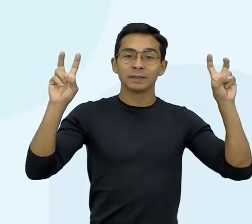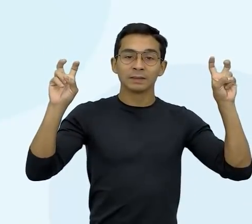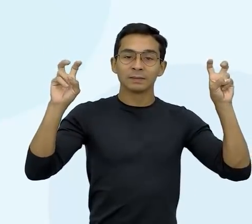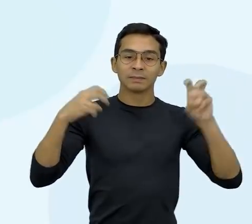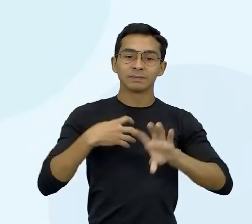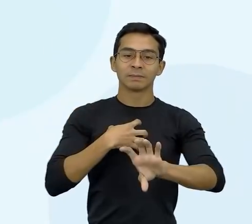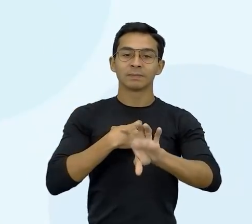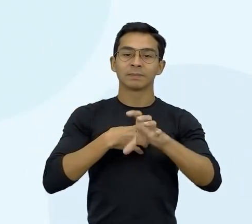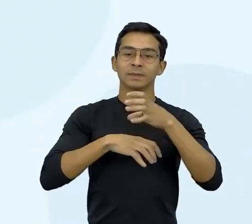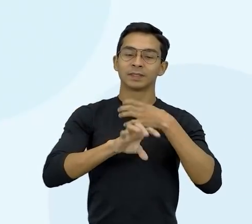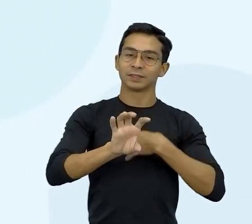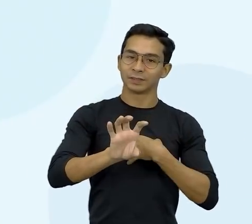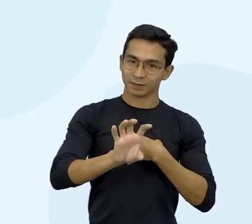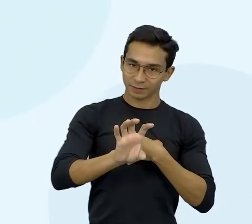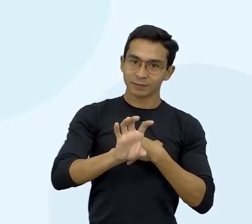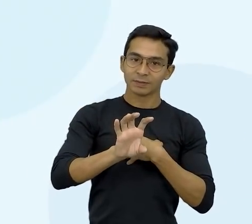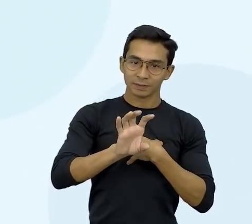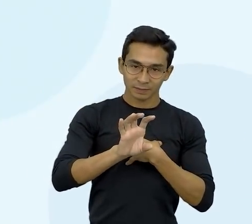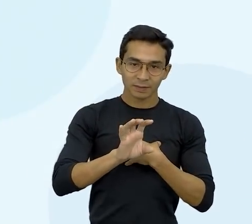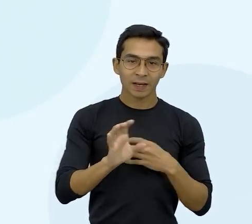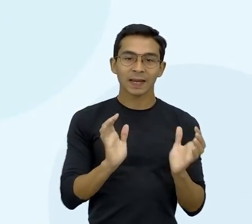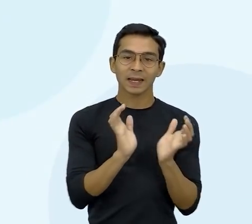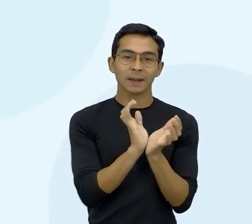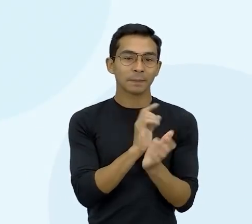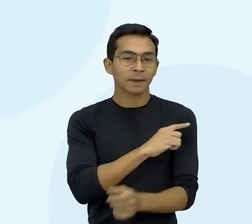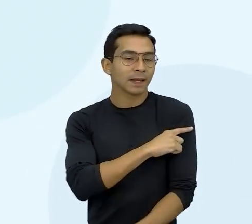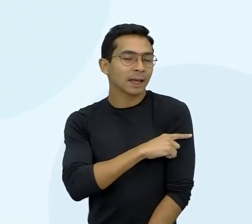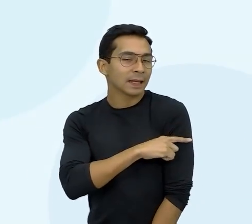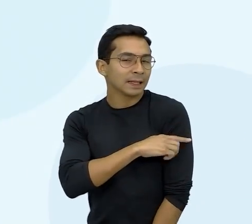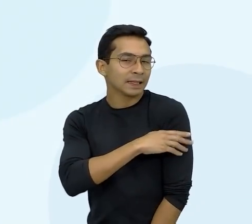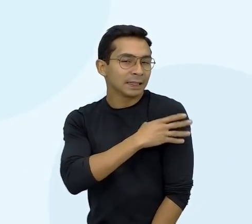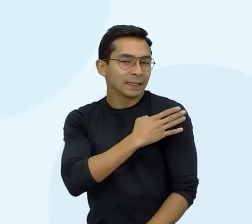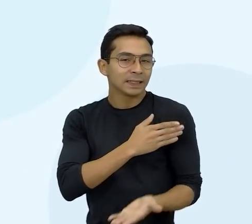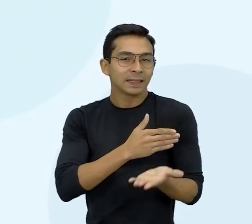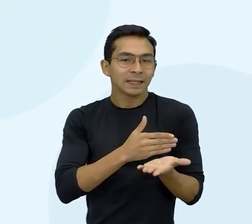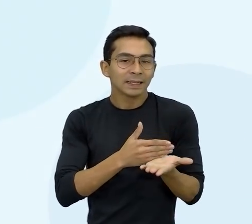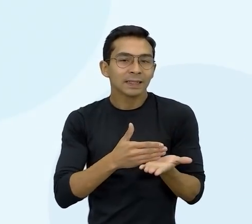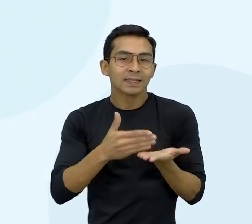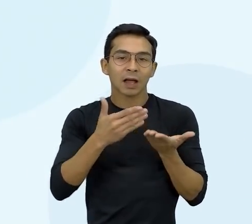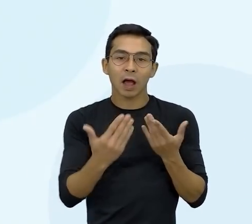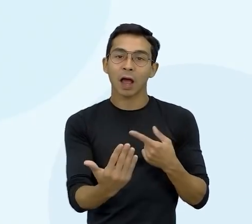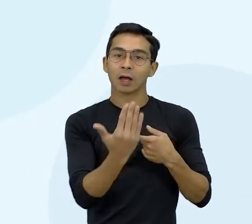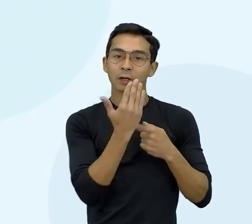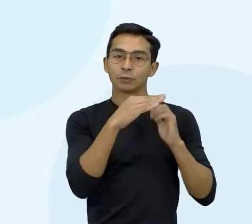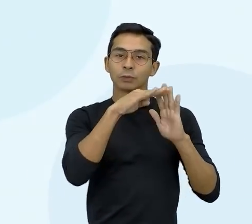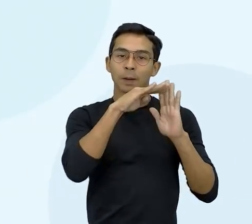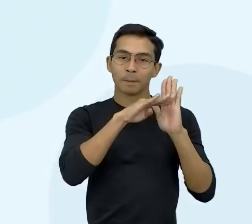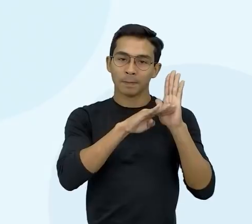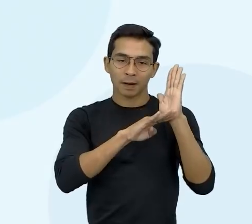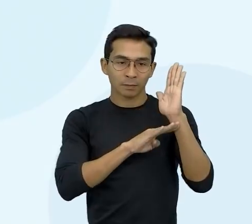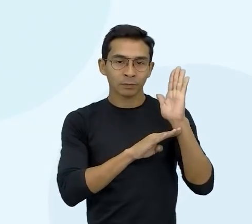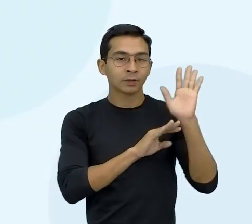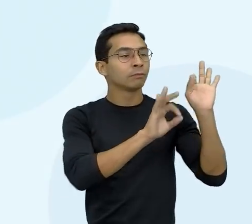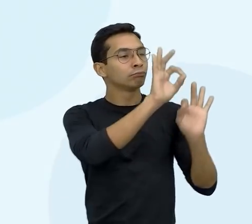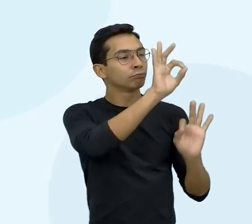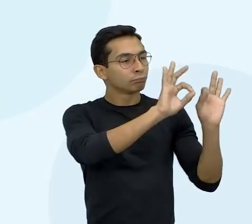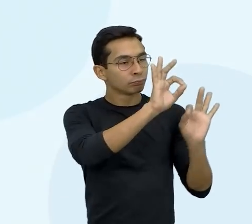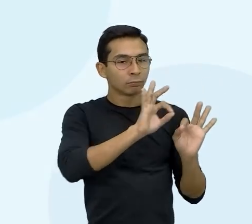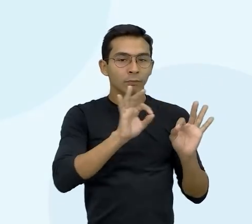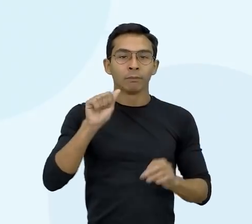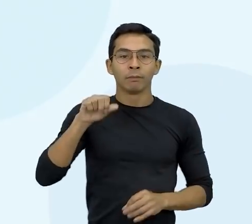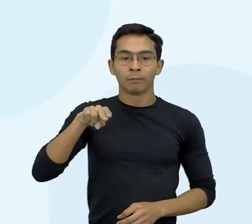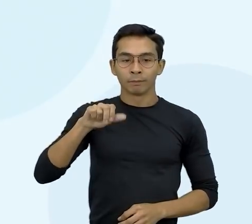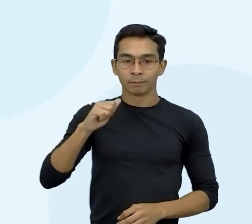A nossa equipe de anos iniciais, que ajuda toda a elaboração de pauta, nos bastidores, inclusive, Ana